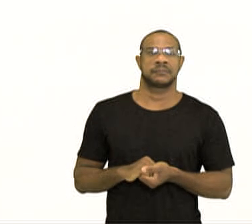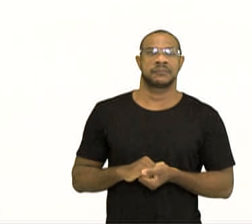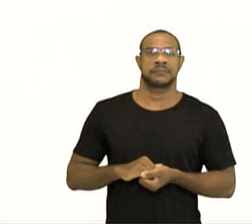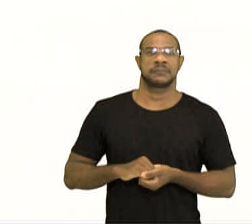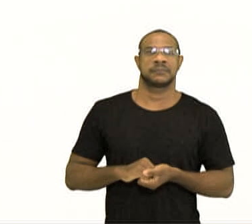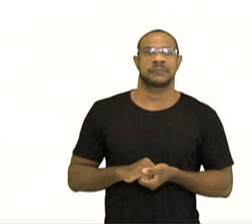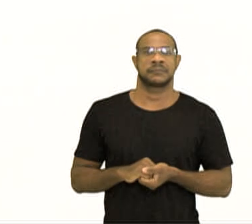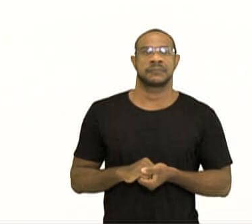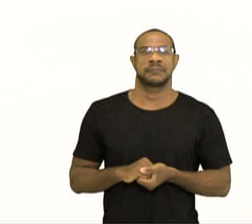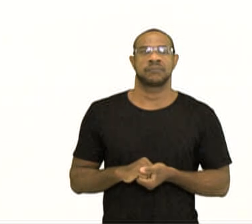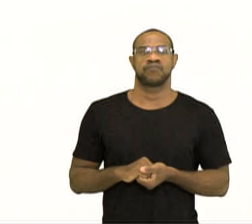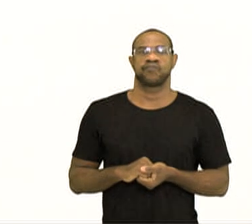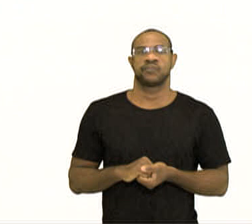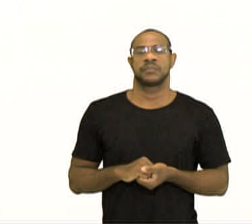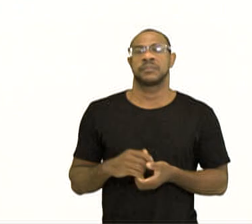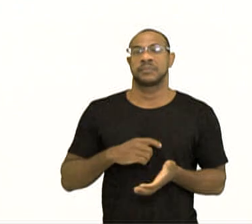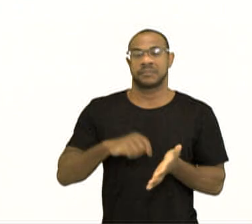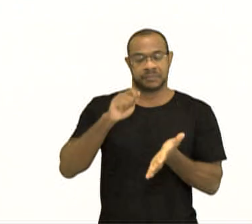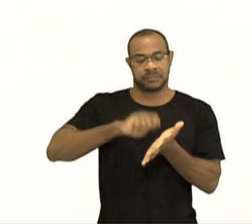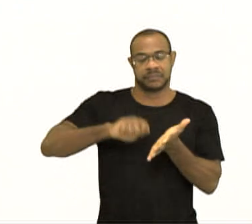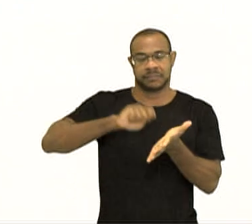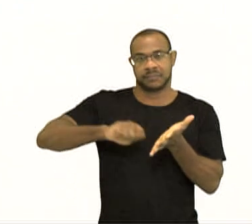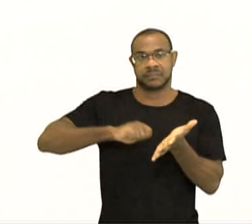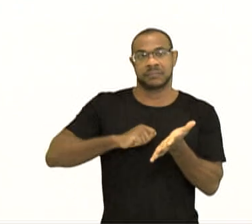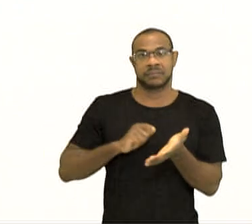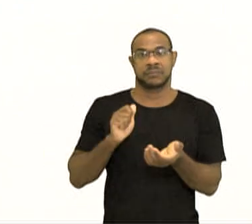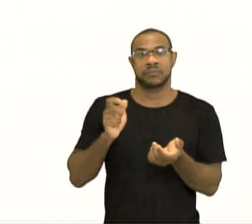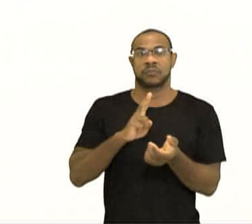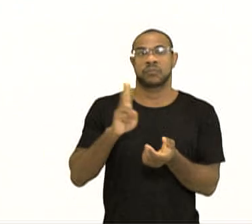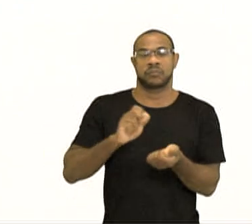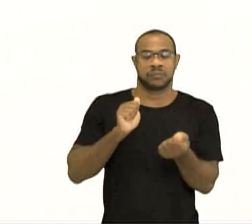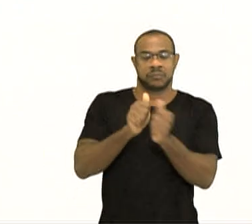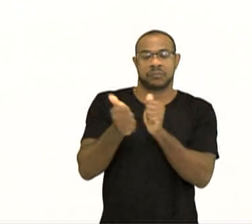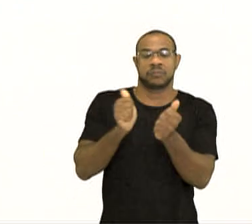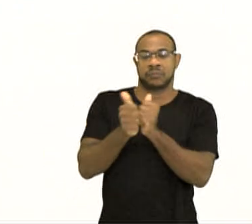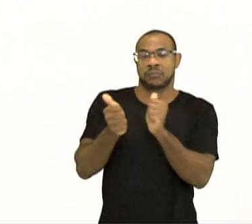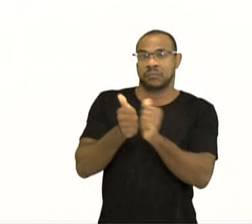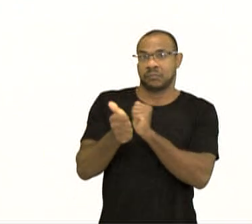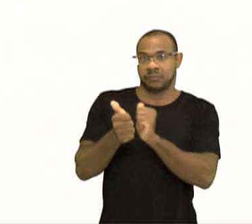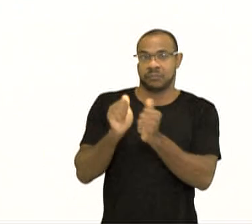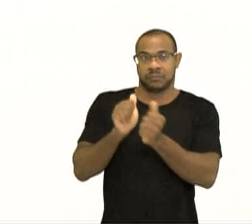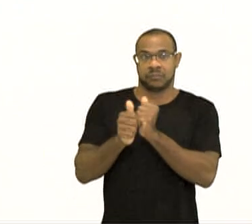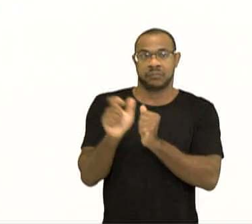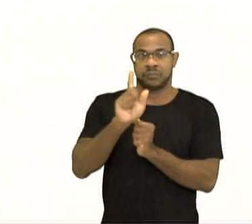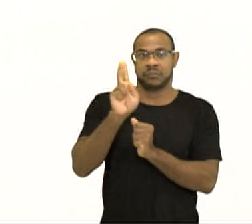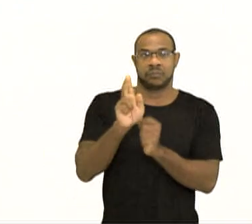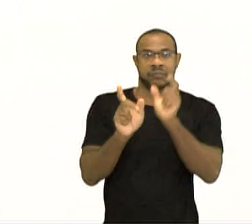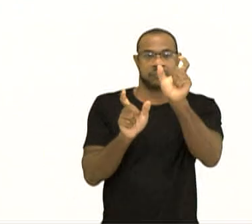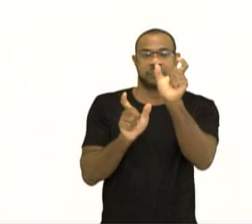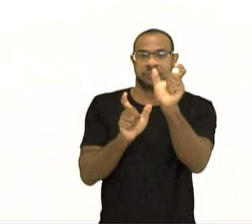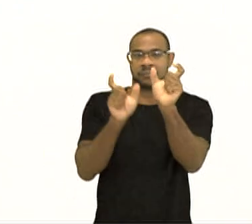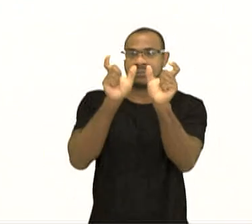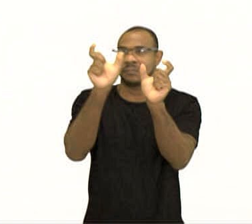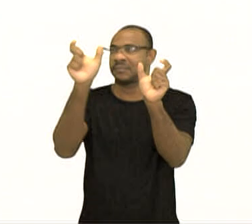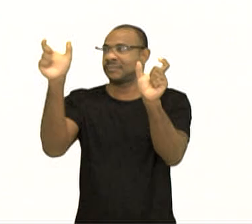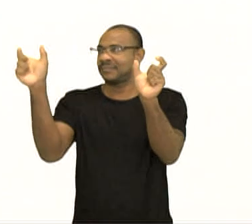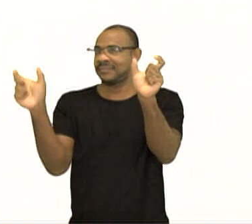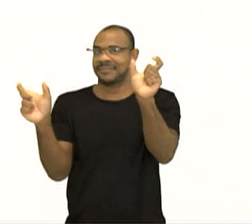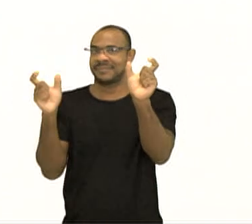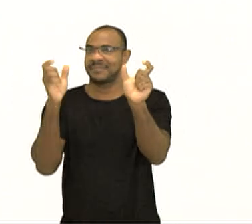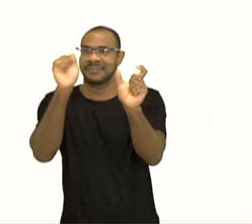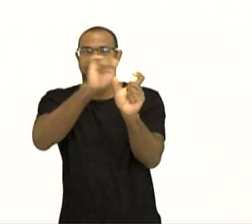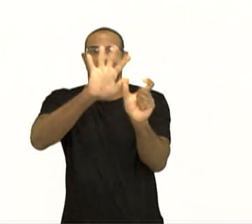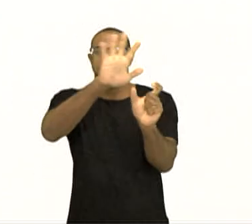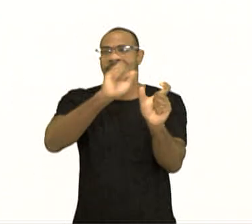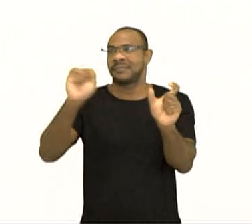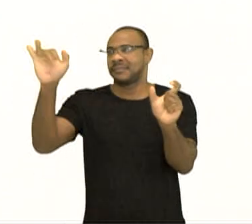right pictures. Escreva o nome dos esportes próximo das suas imagens. Nós temos aqui os esportes: scuba